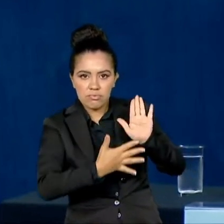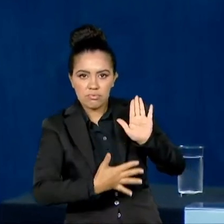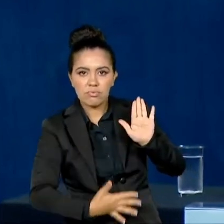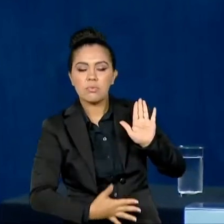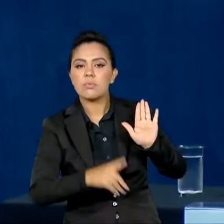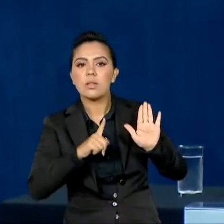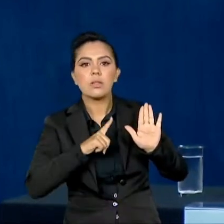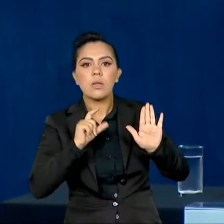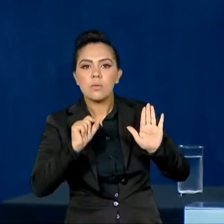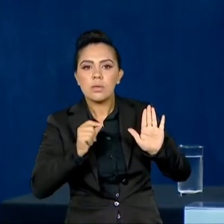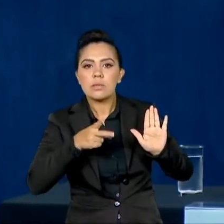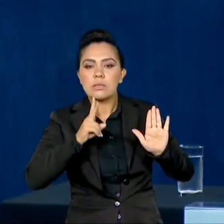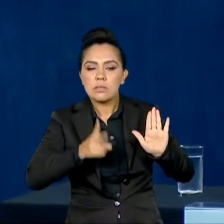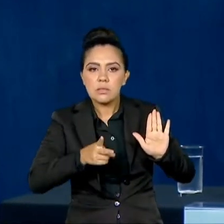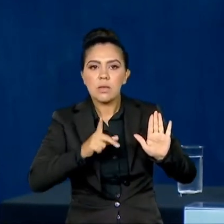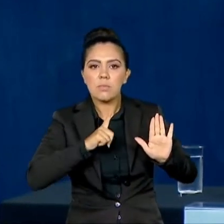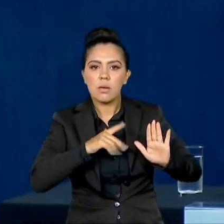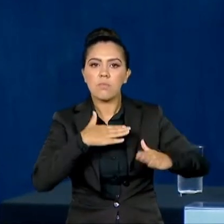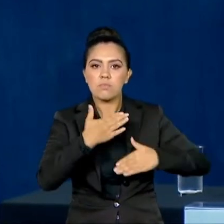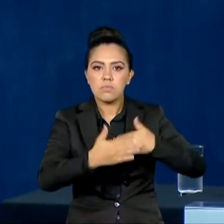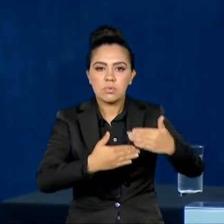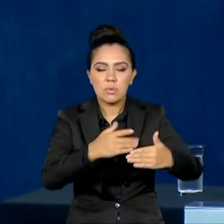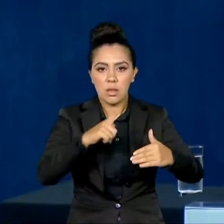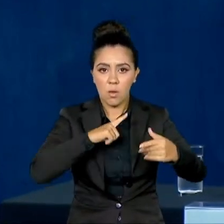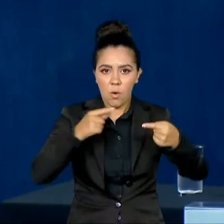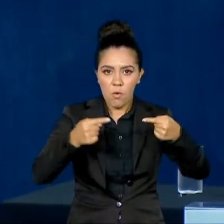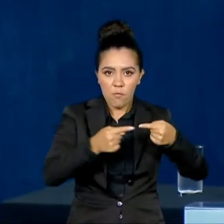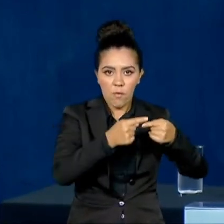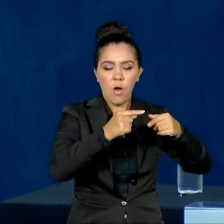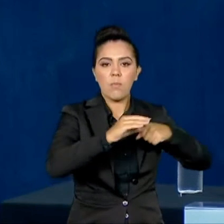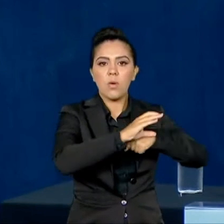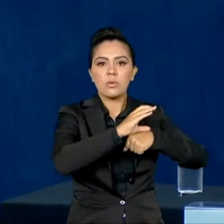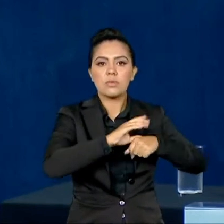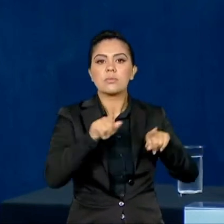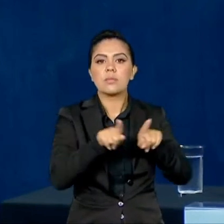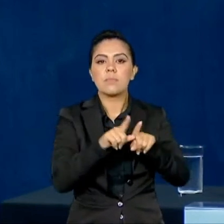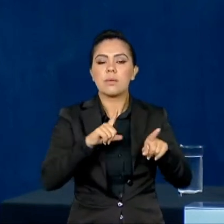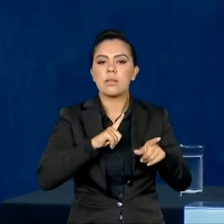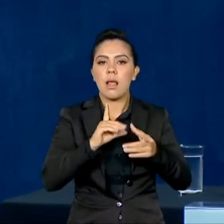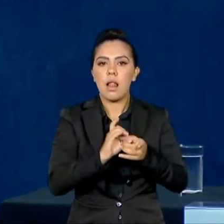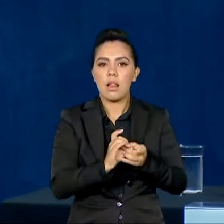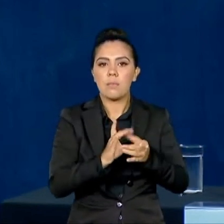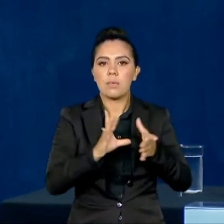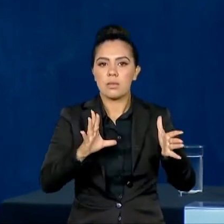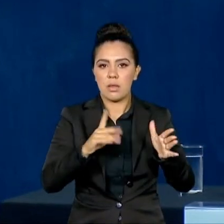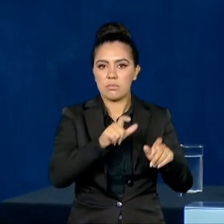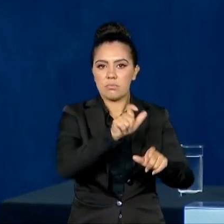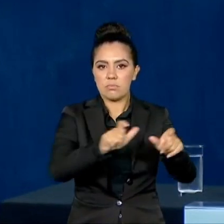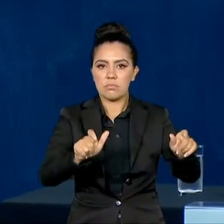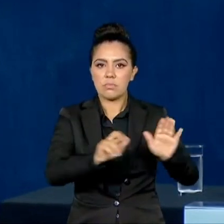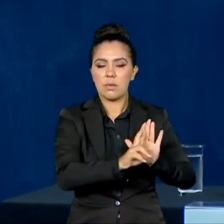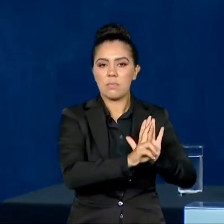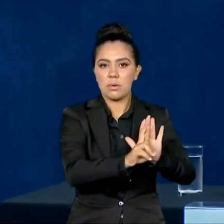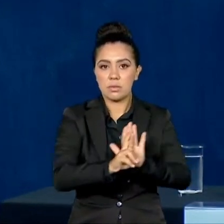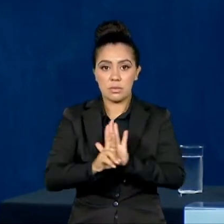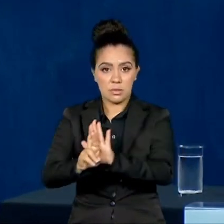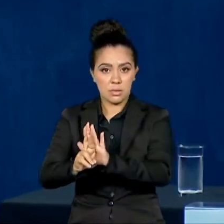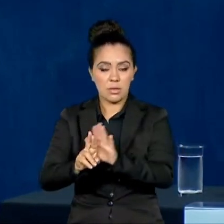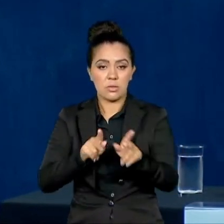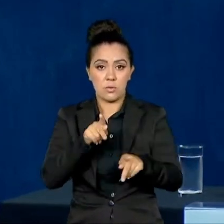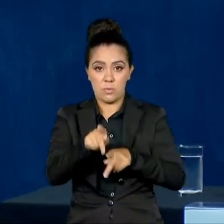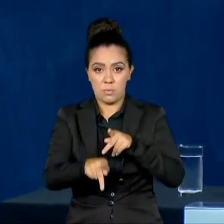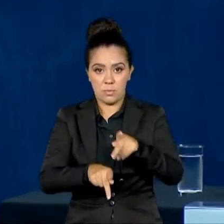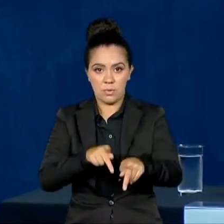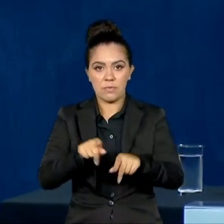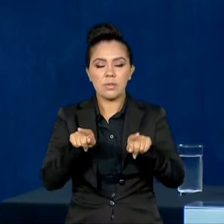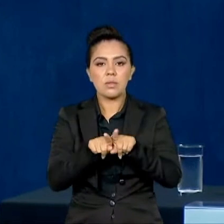que estiverem adstritas aos limites constitucionais da liberdade de conformação dos representantes do povo. a harmonia